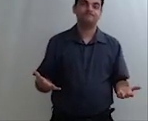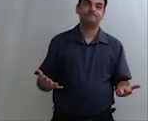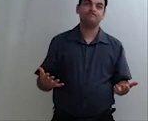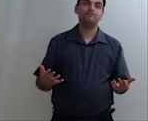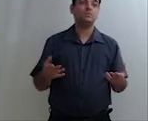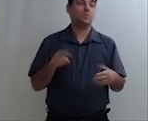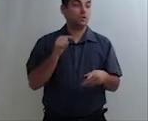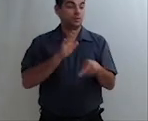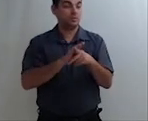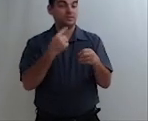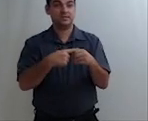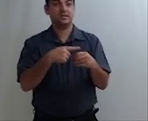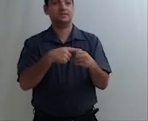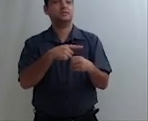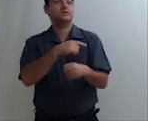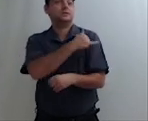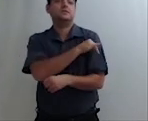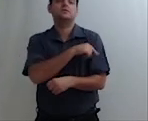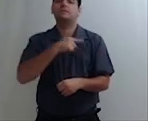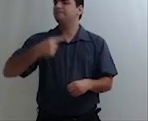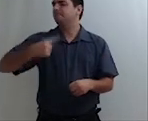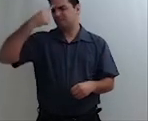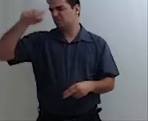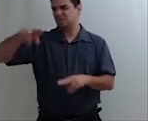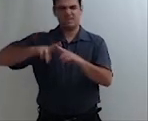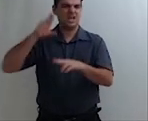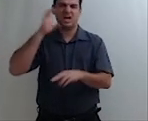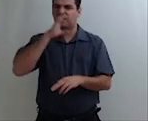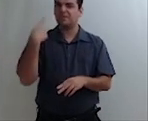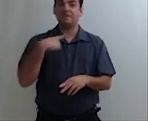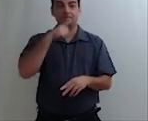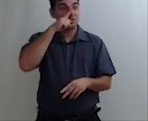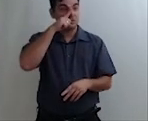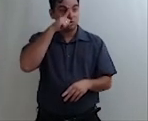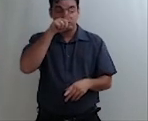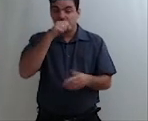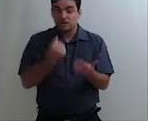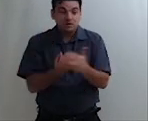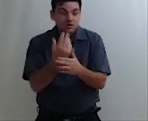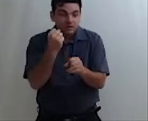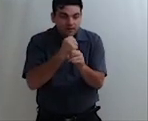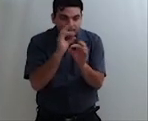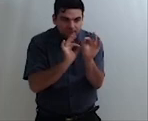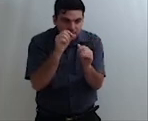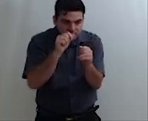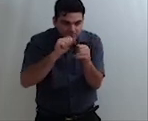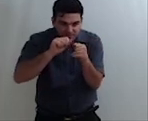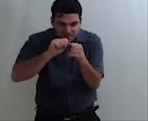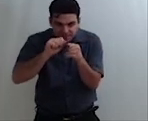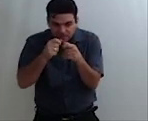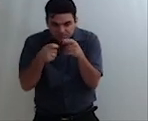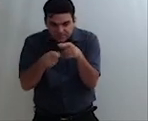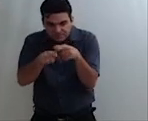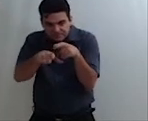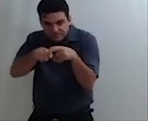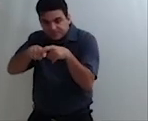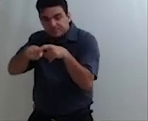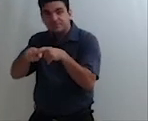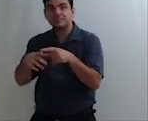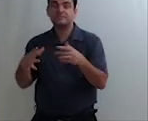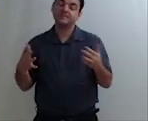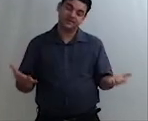no rio converteu a prisão em flagrante impr preventiva em razão da gravidade em concreto do delito e aqui eu faço a